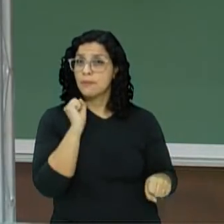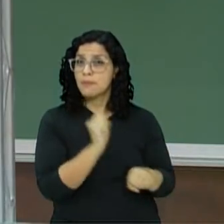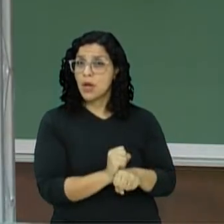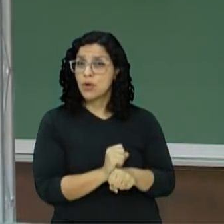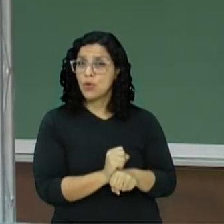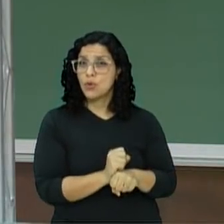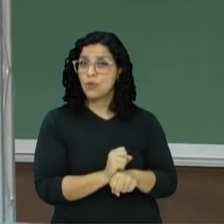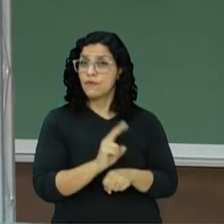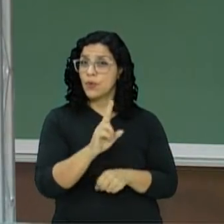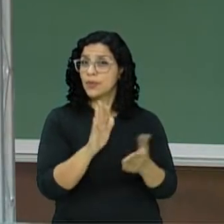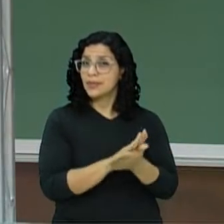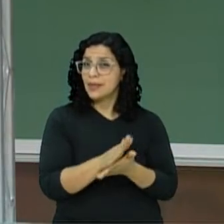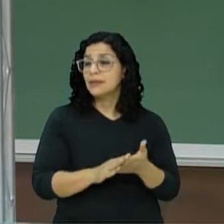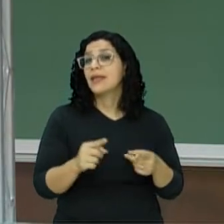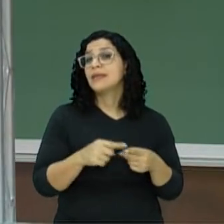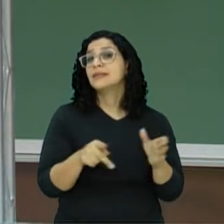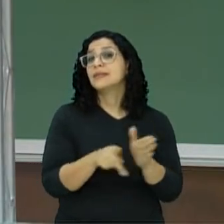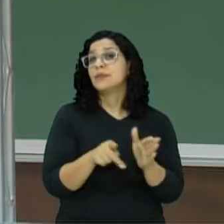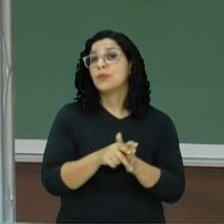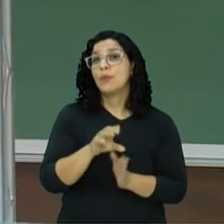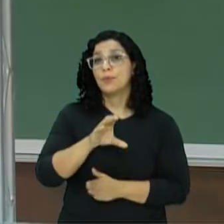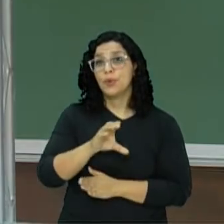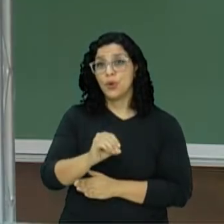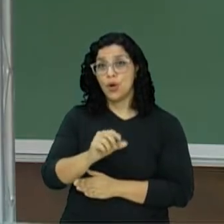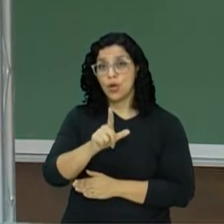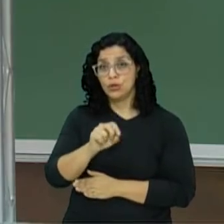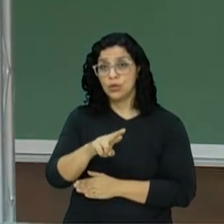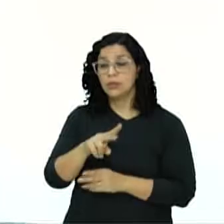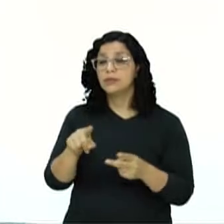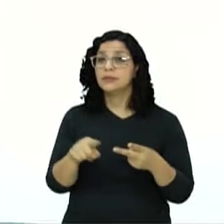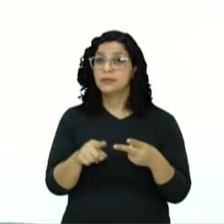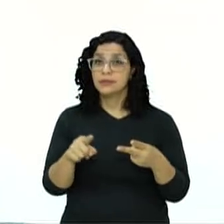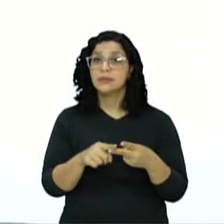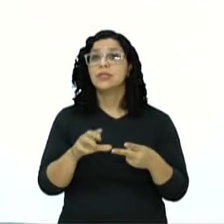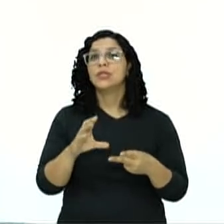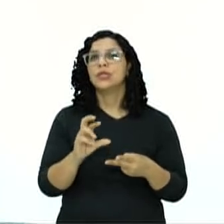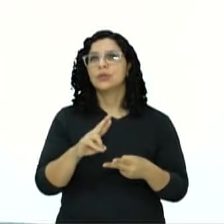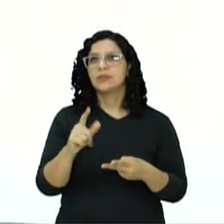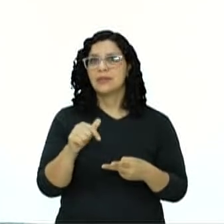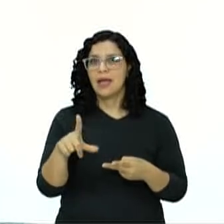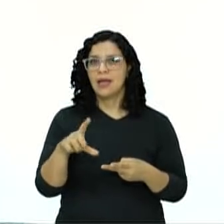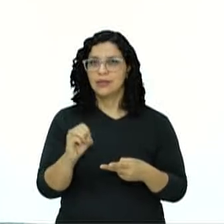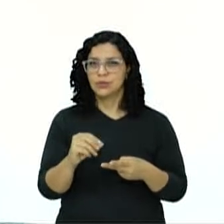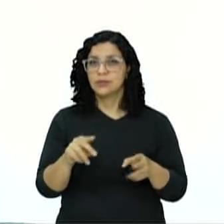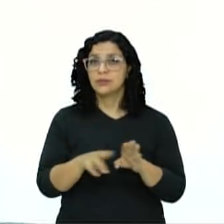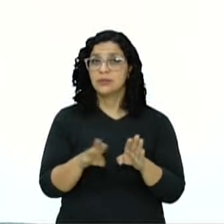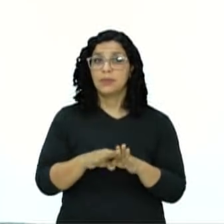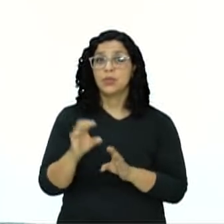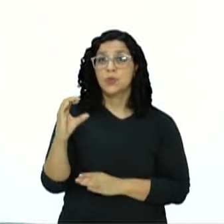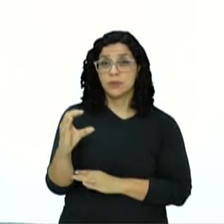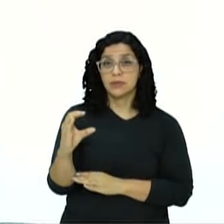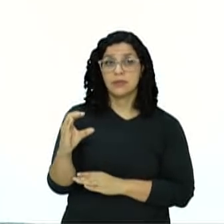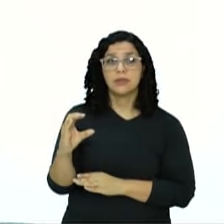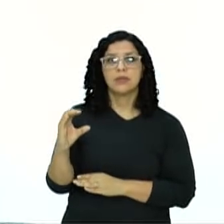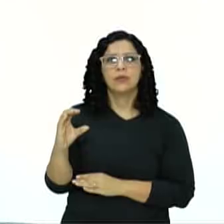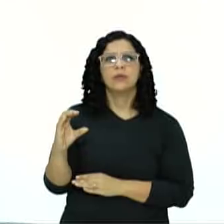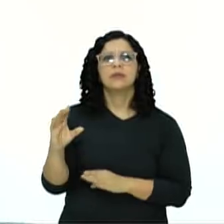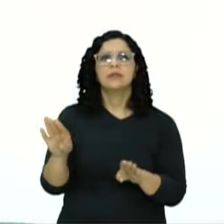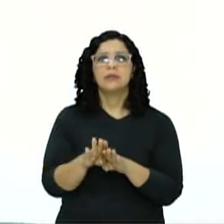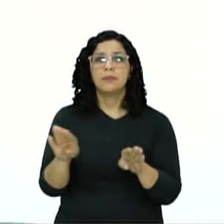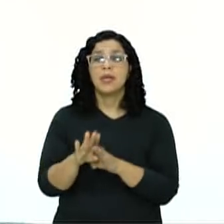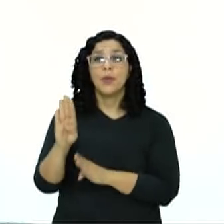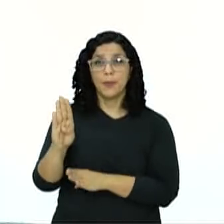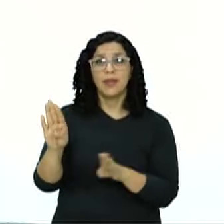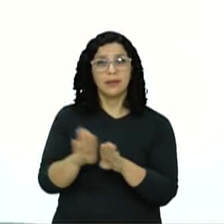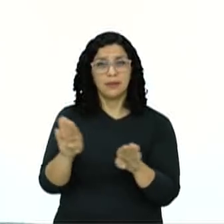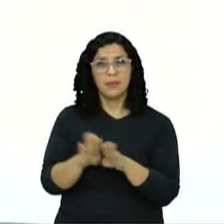do plano cruzado e do plano Collor. Então, claro, o governo fez o aumento da taxa de juros para poder reduzir o